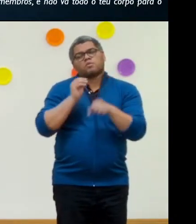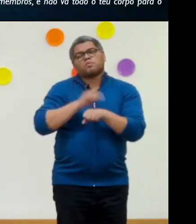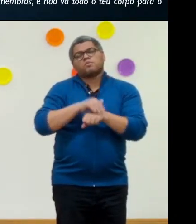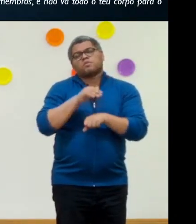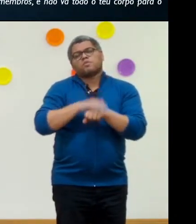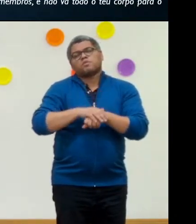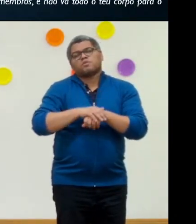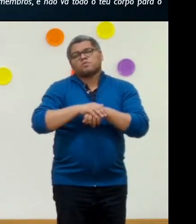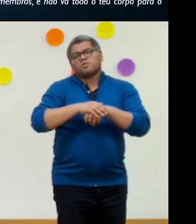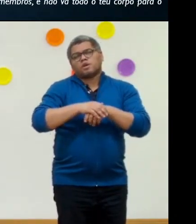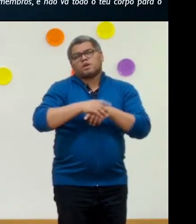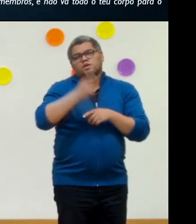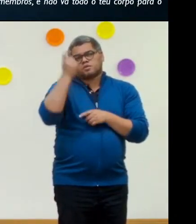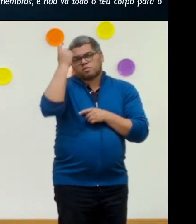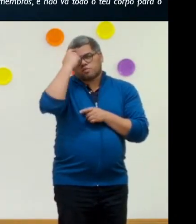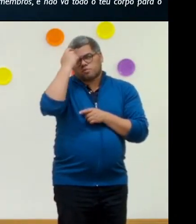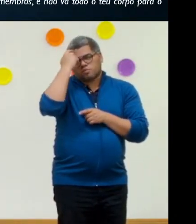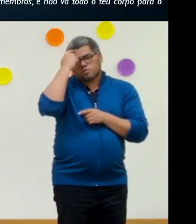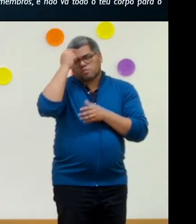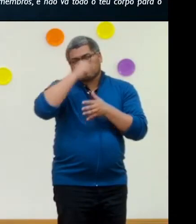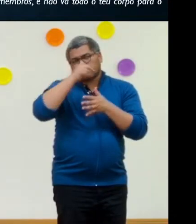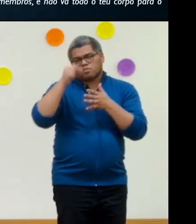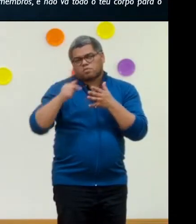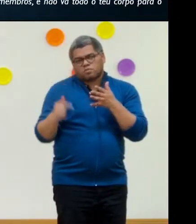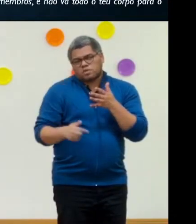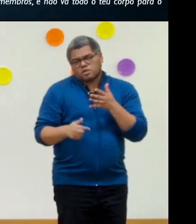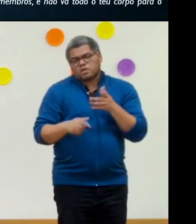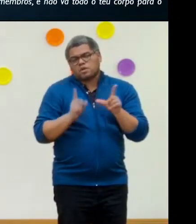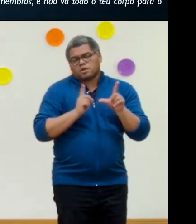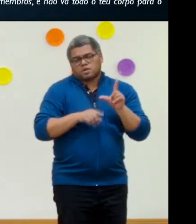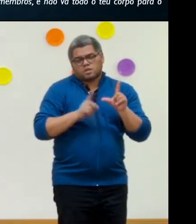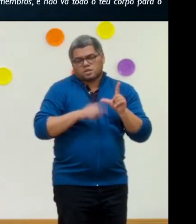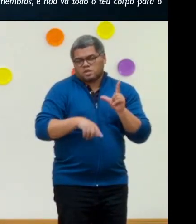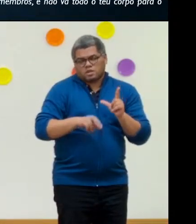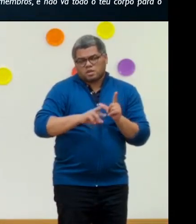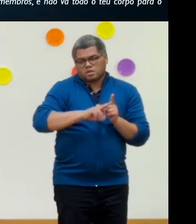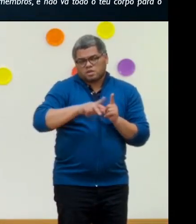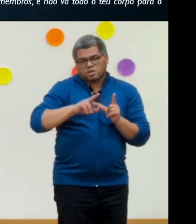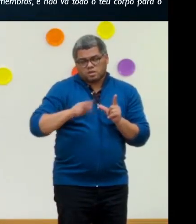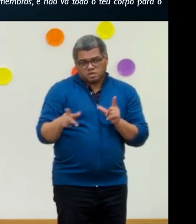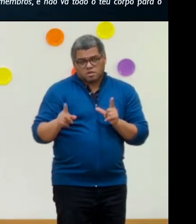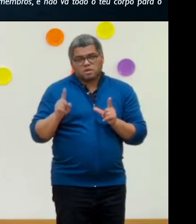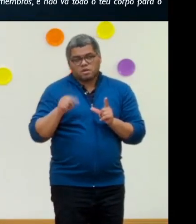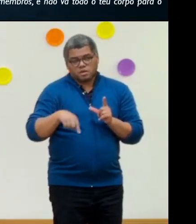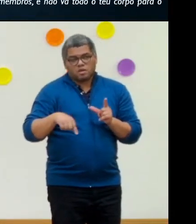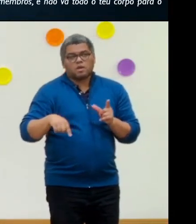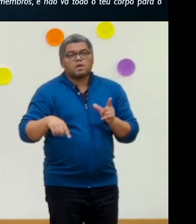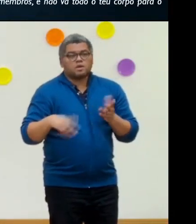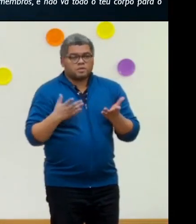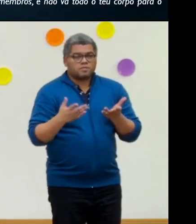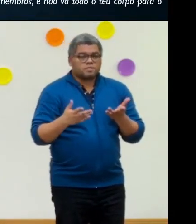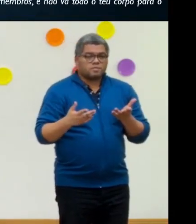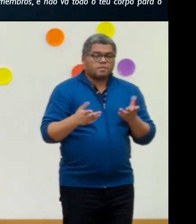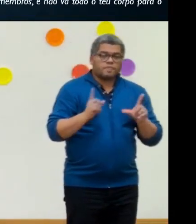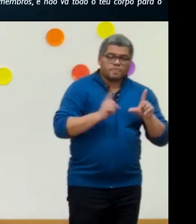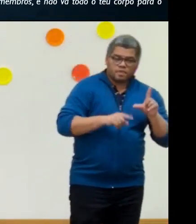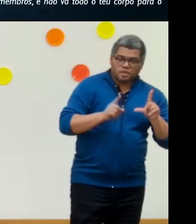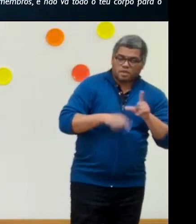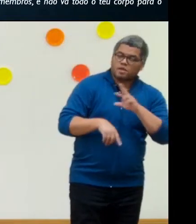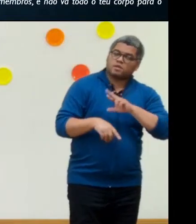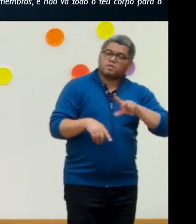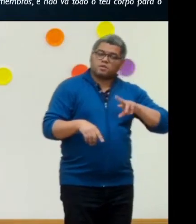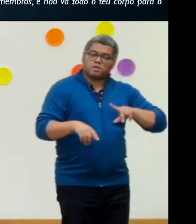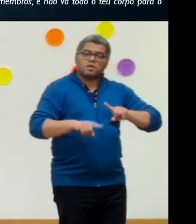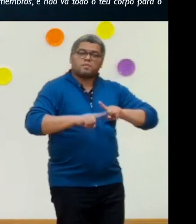tirar o cérebro, né? Não é literal, é claro que não. É radical. Até rima. Não é literal, mas é